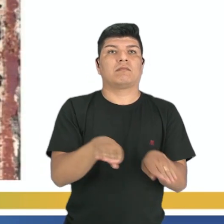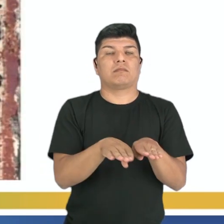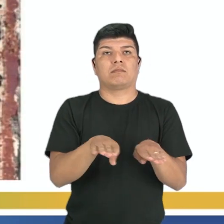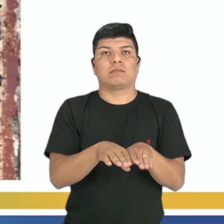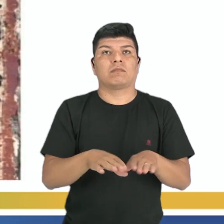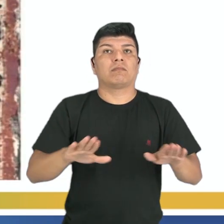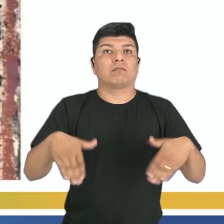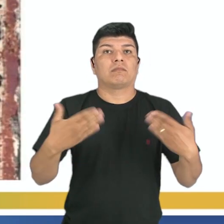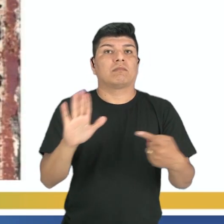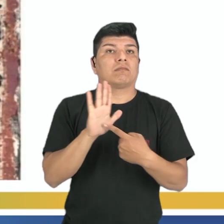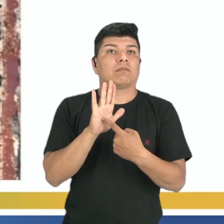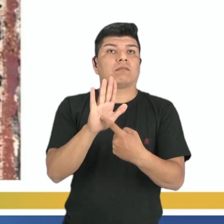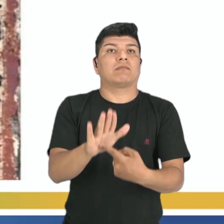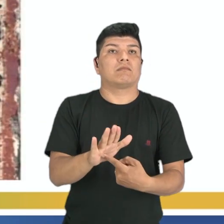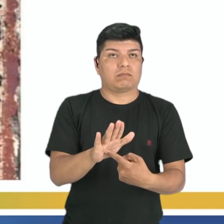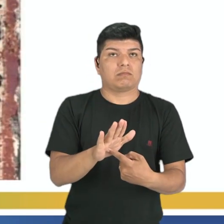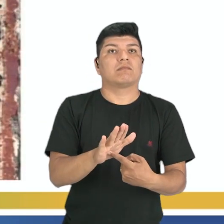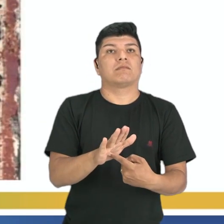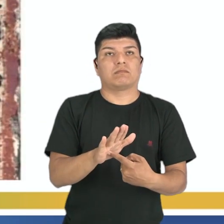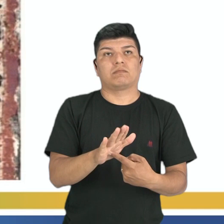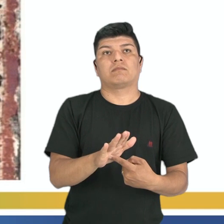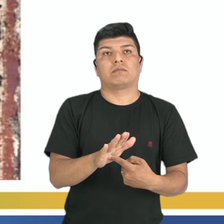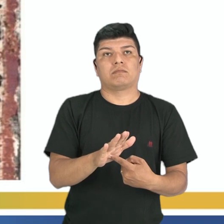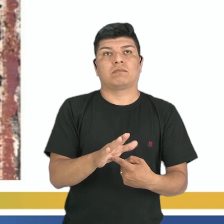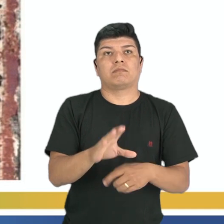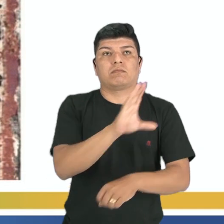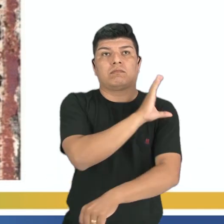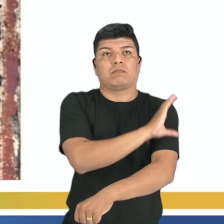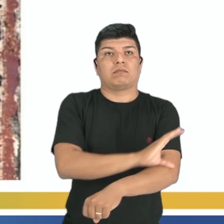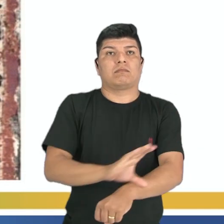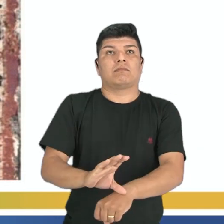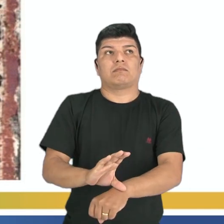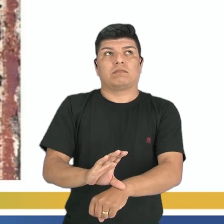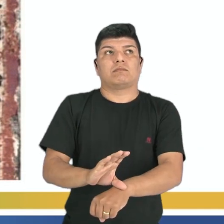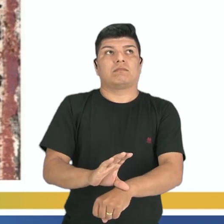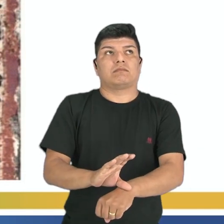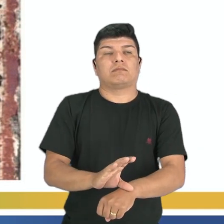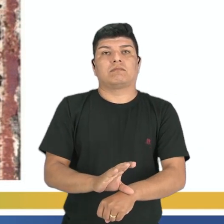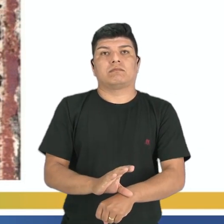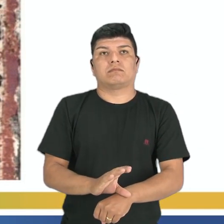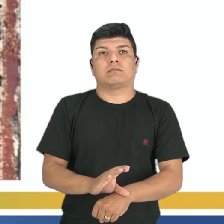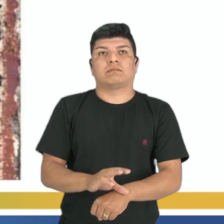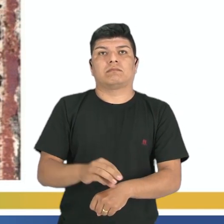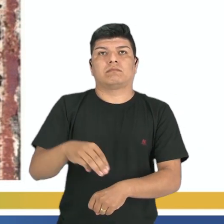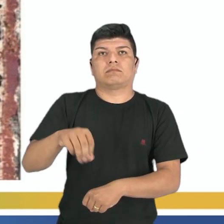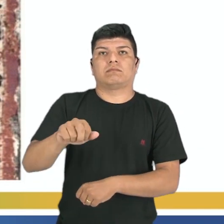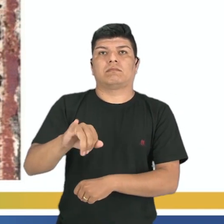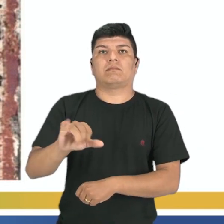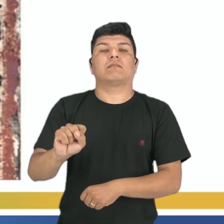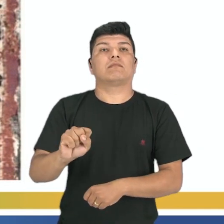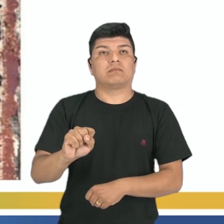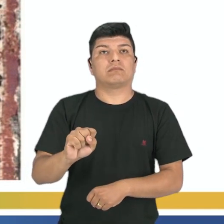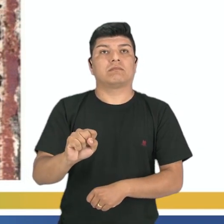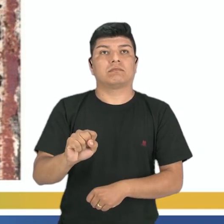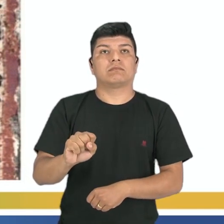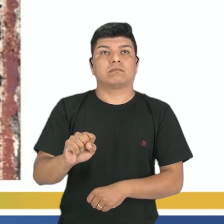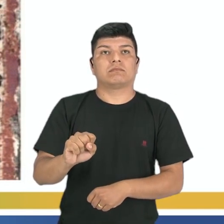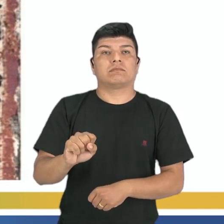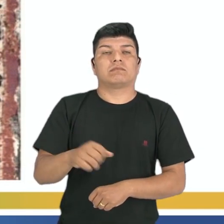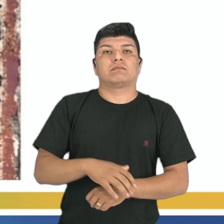Então, quais são os destaques, né, da cultura, né, dos maias, né?